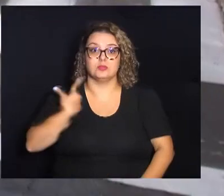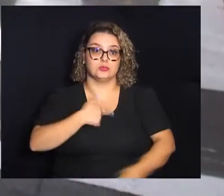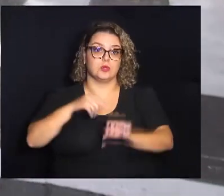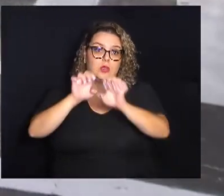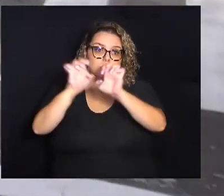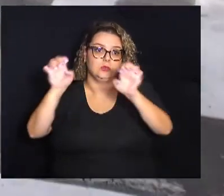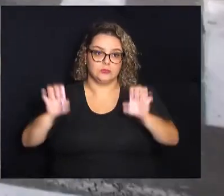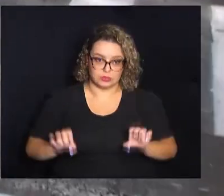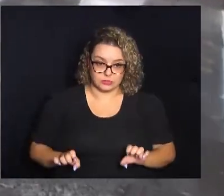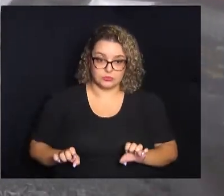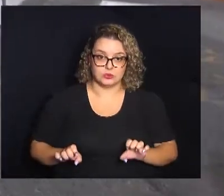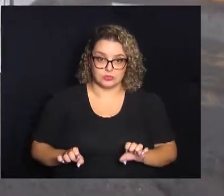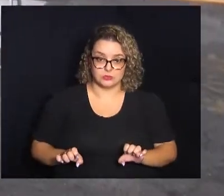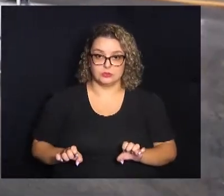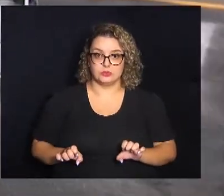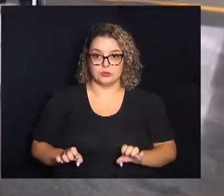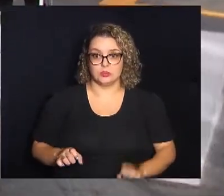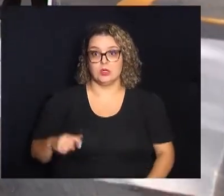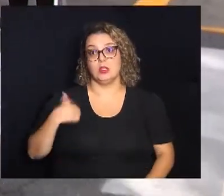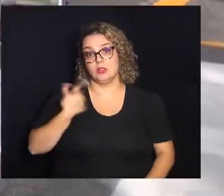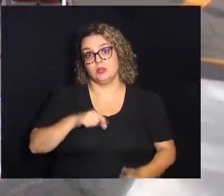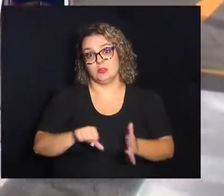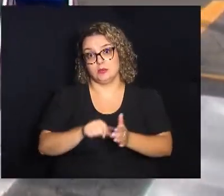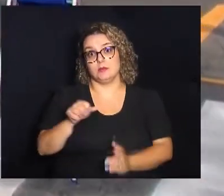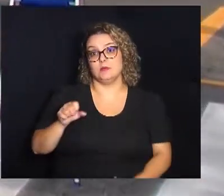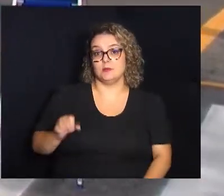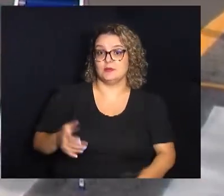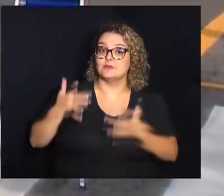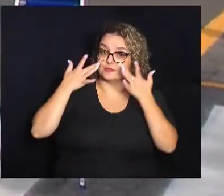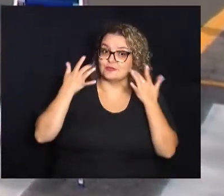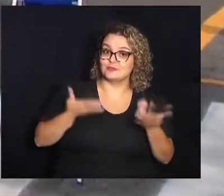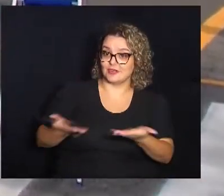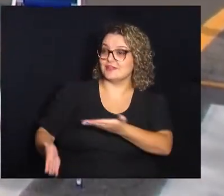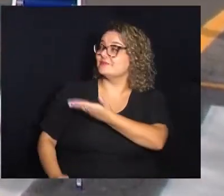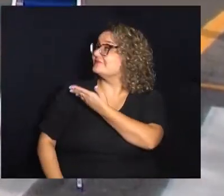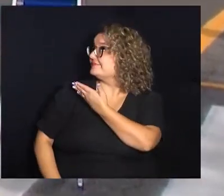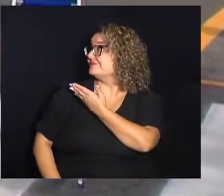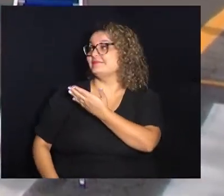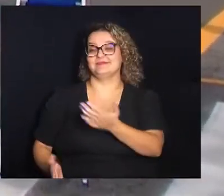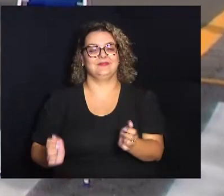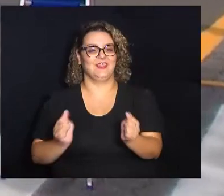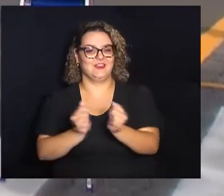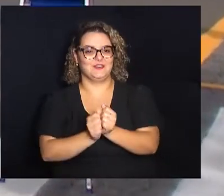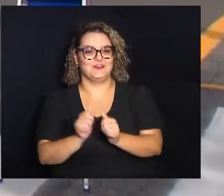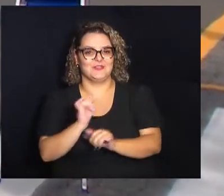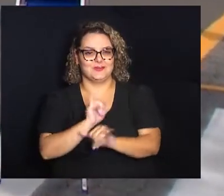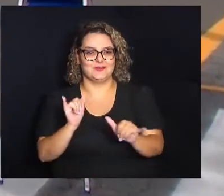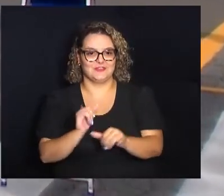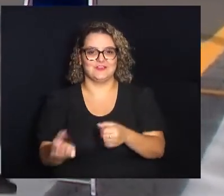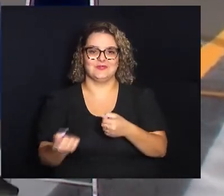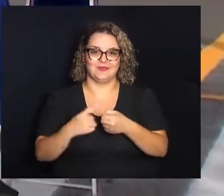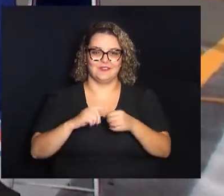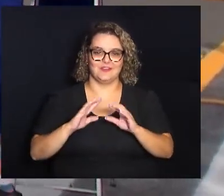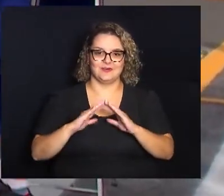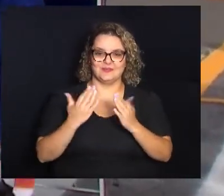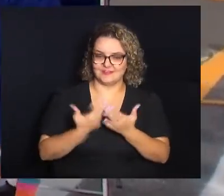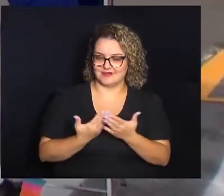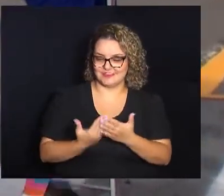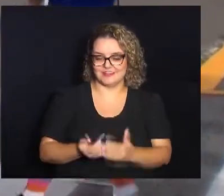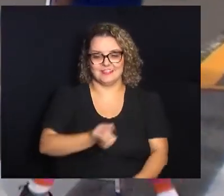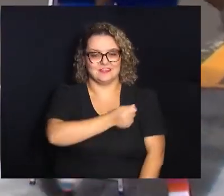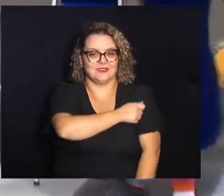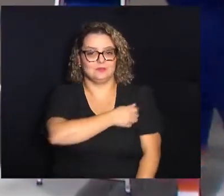estruturamos a nossa primeira esquete teatral, que tem início aqui junto à nossa campanha de volta às aulas. Bom, as escolas que